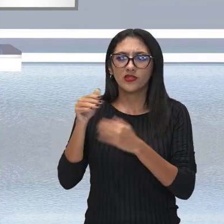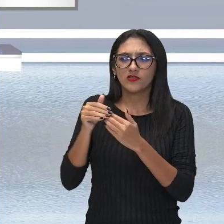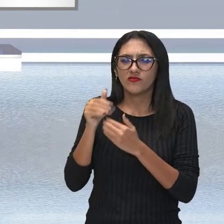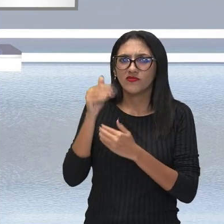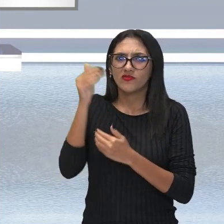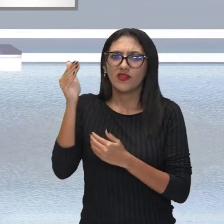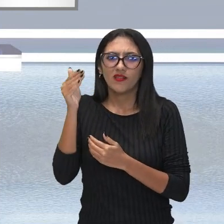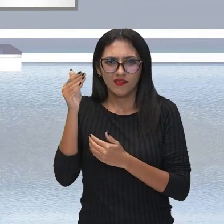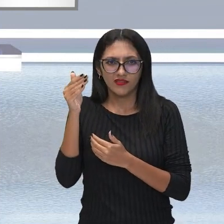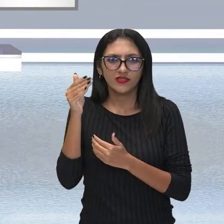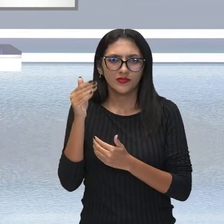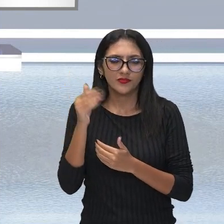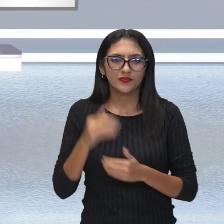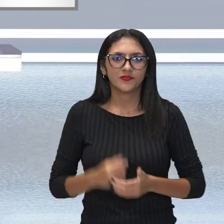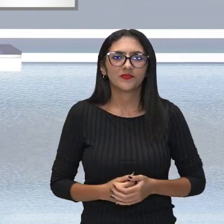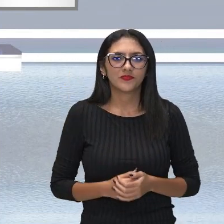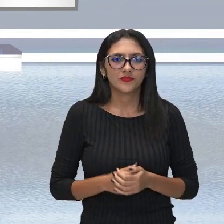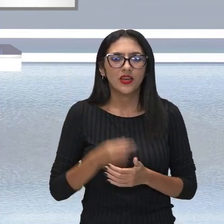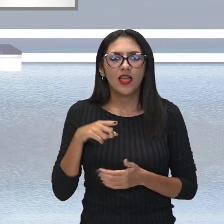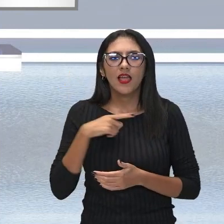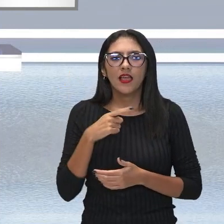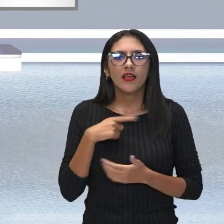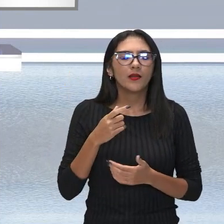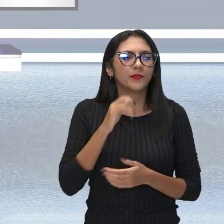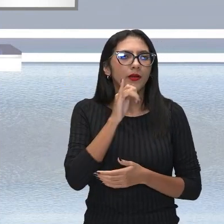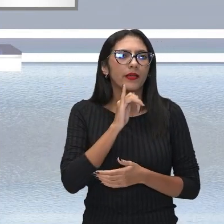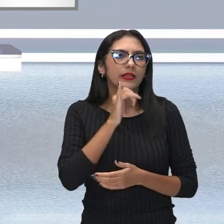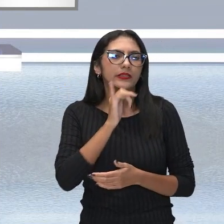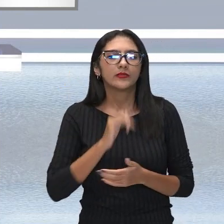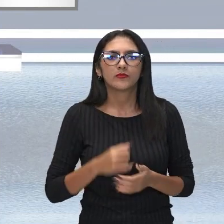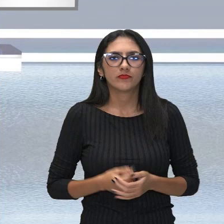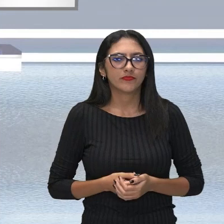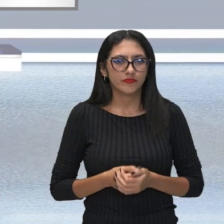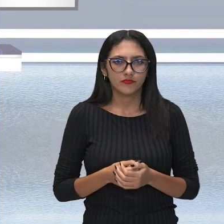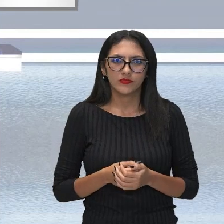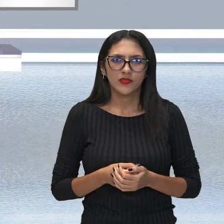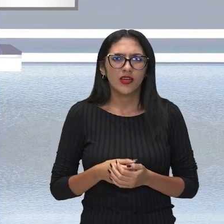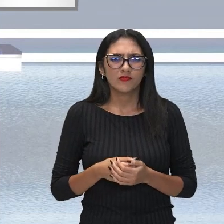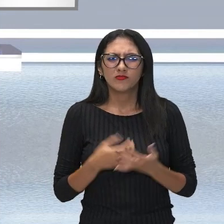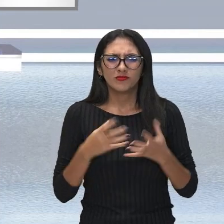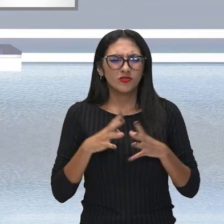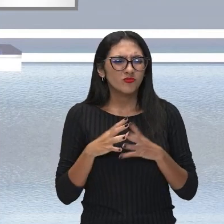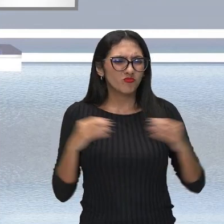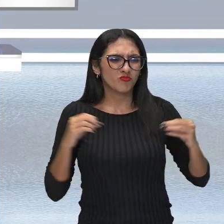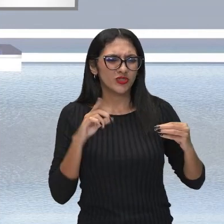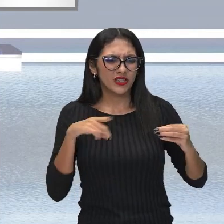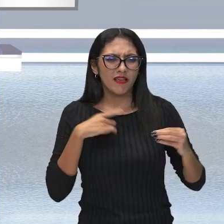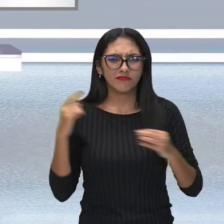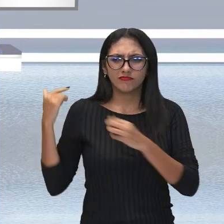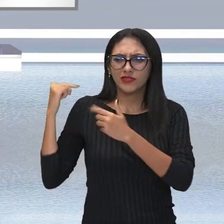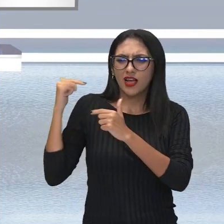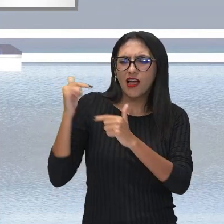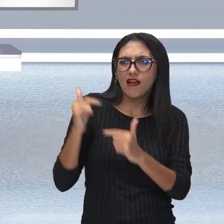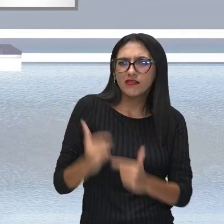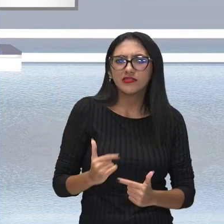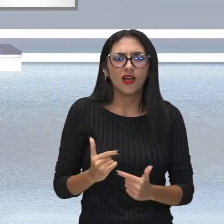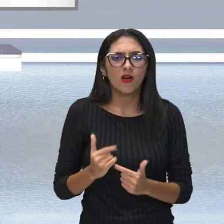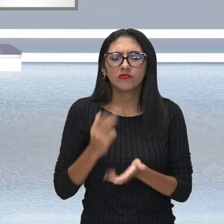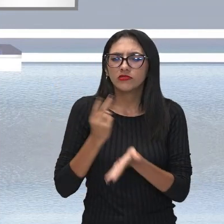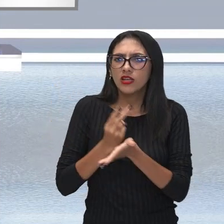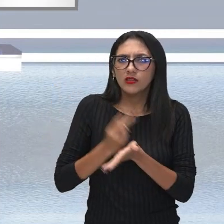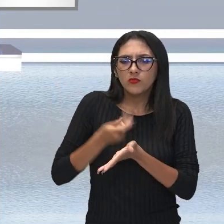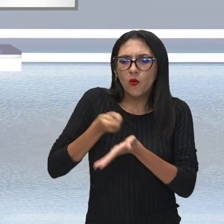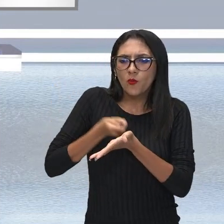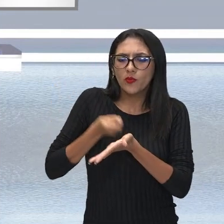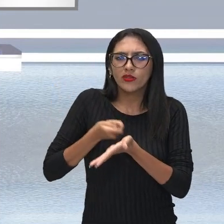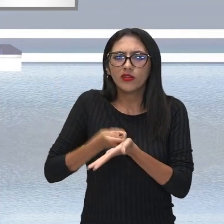ela quer romper, né, com essa tradição de direcionar as crianças